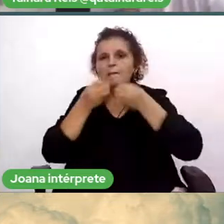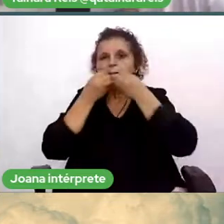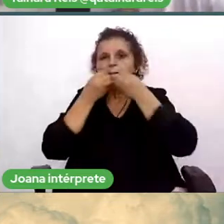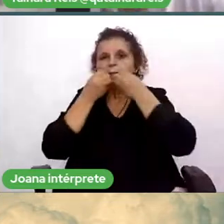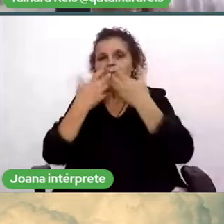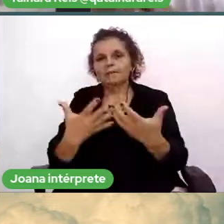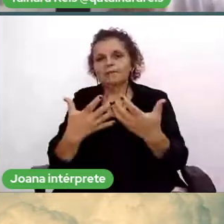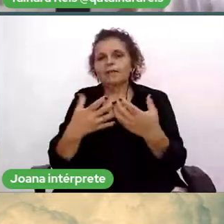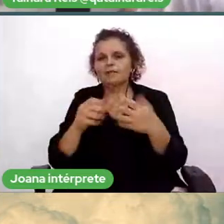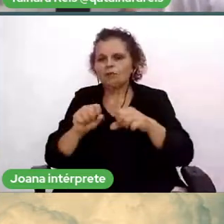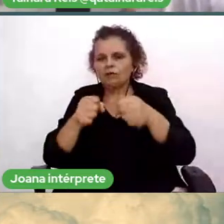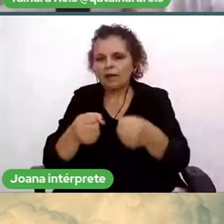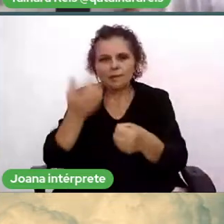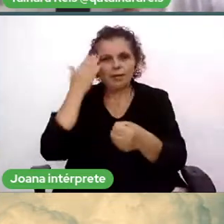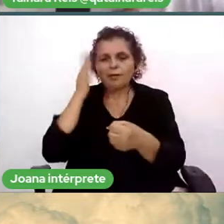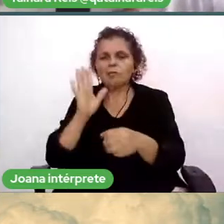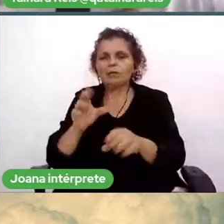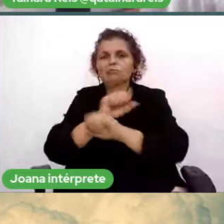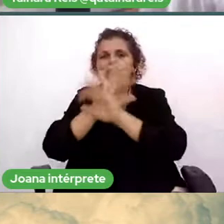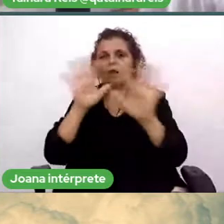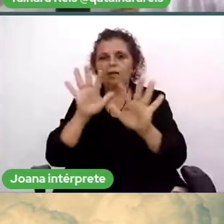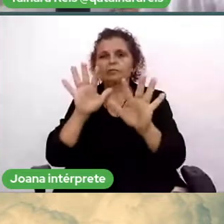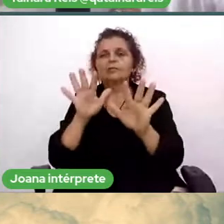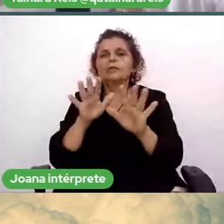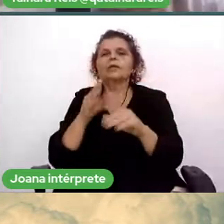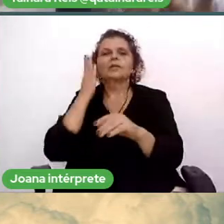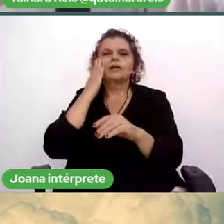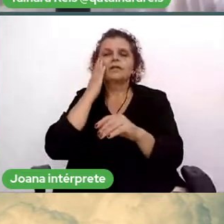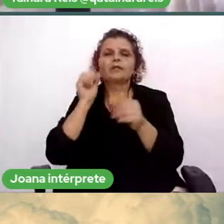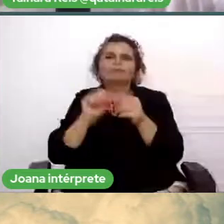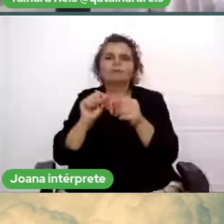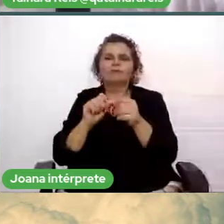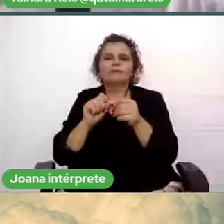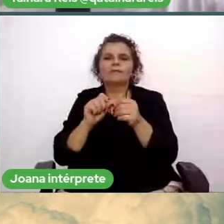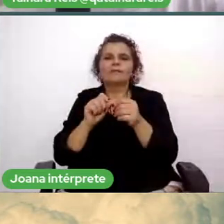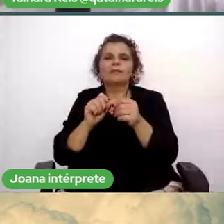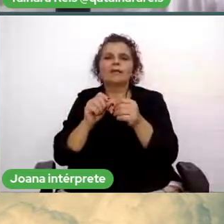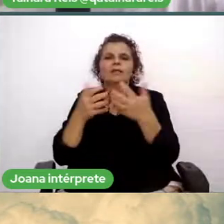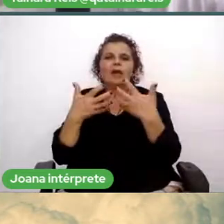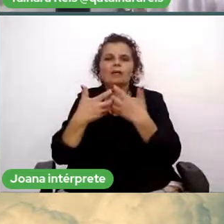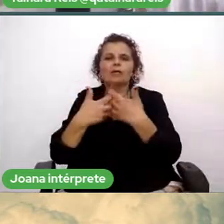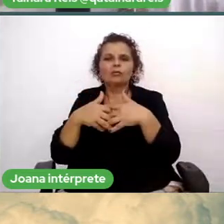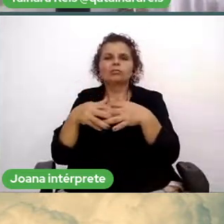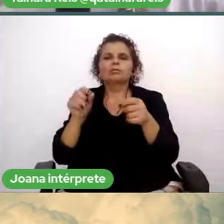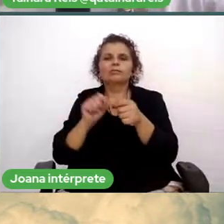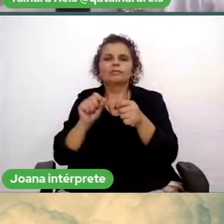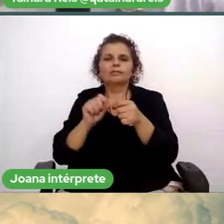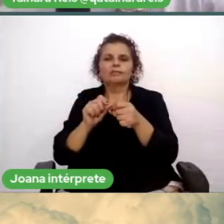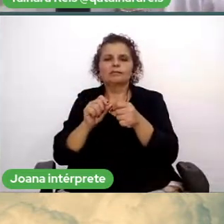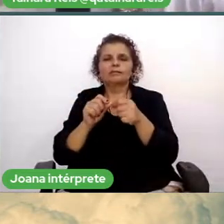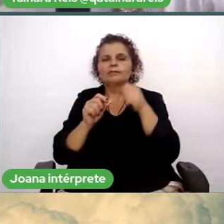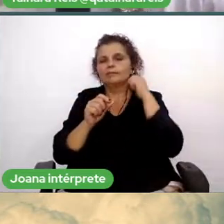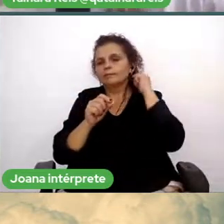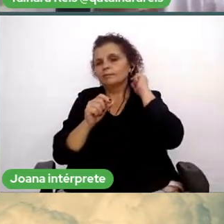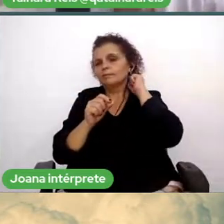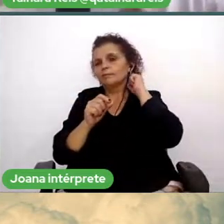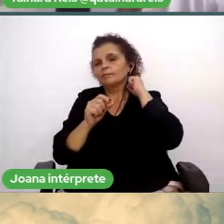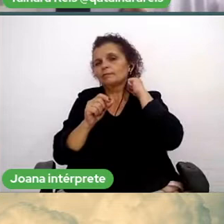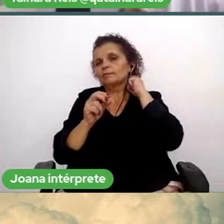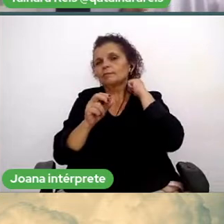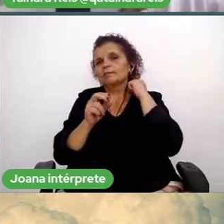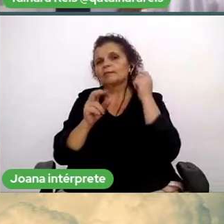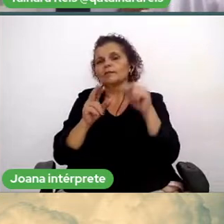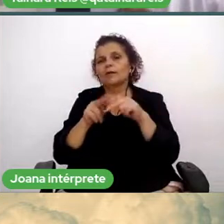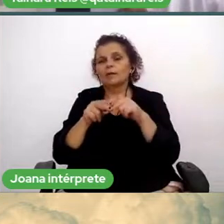objetivo, já compreendeu o que tem que ser feito, já engajou no que tem que ser feito, certo? Então, sim, é importante